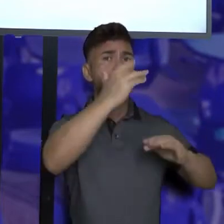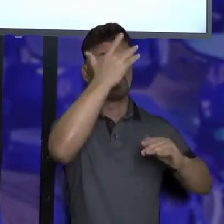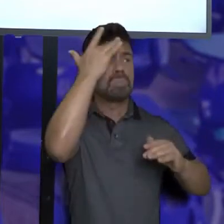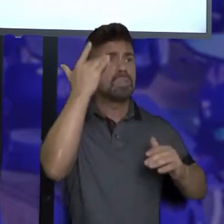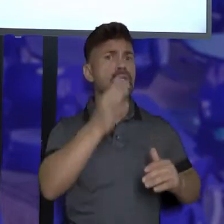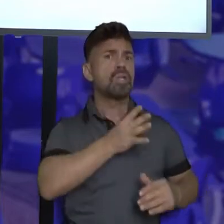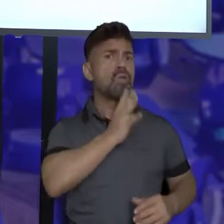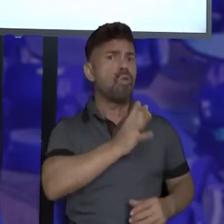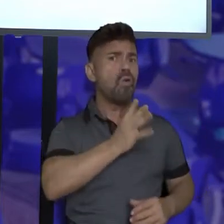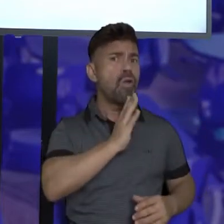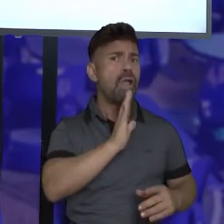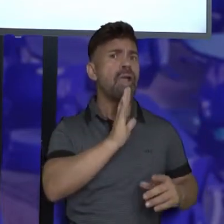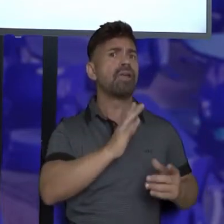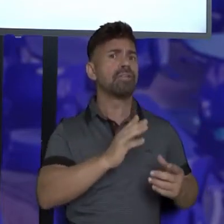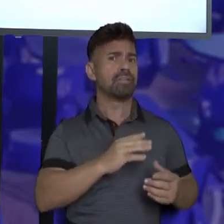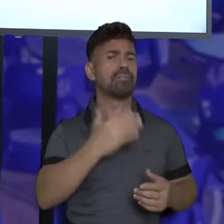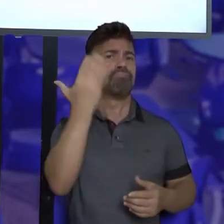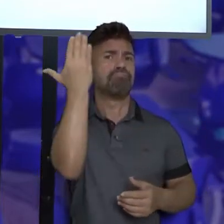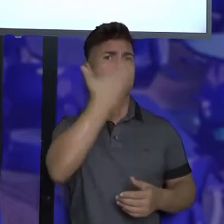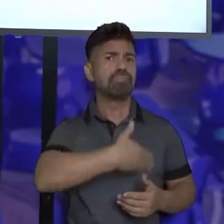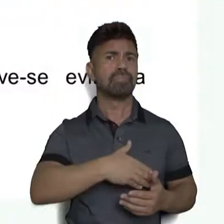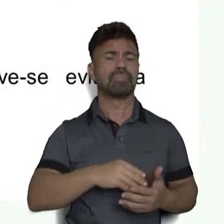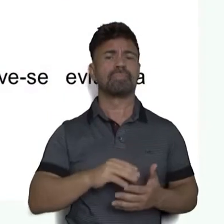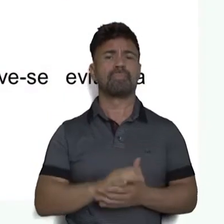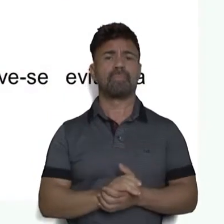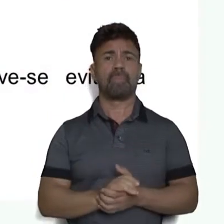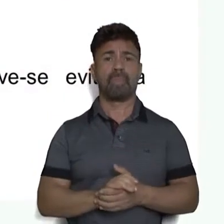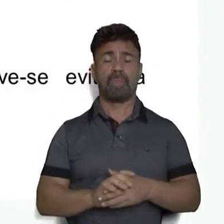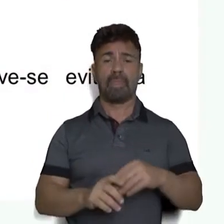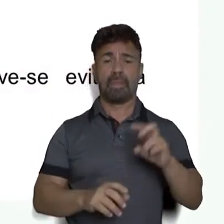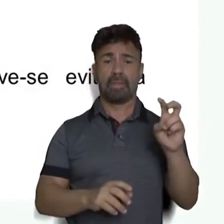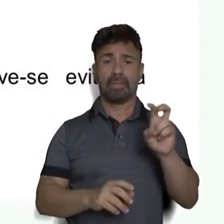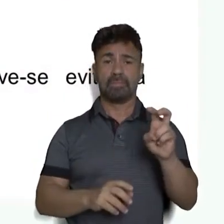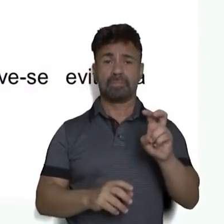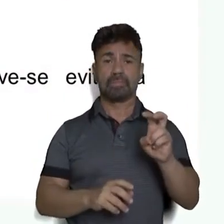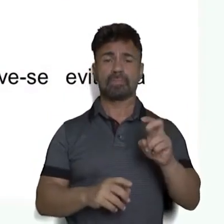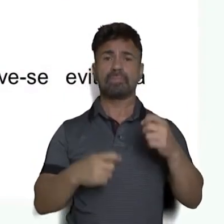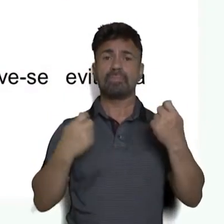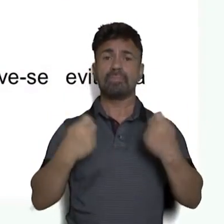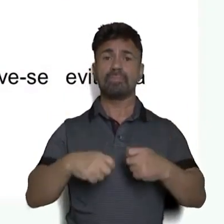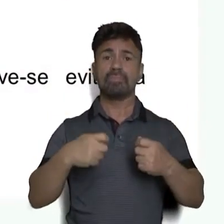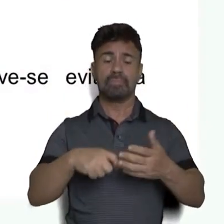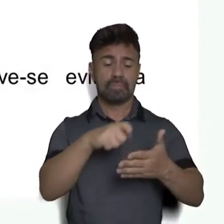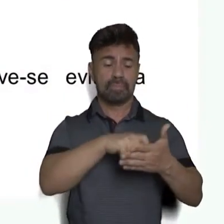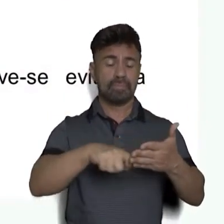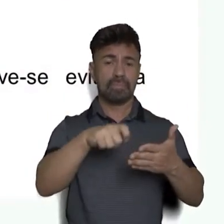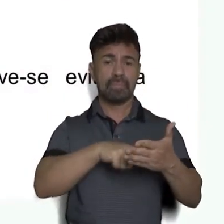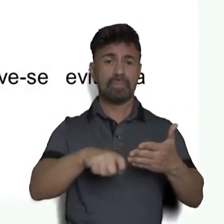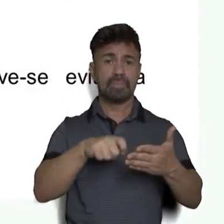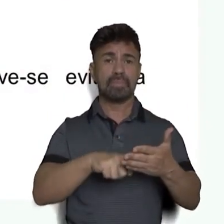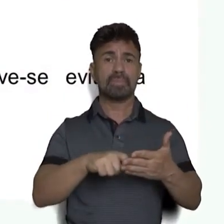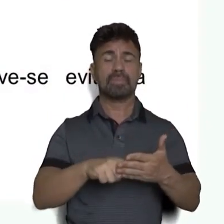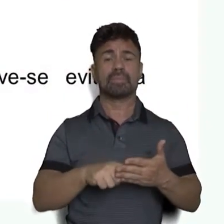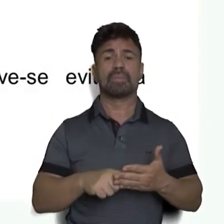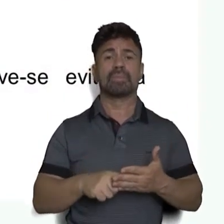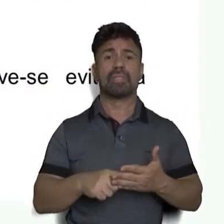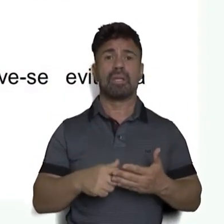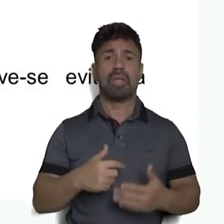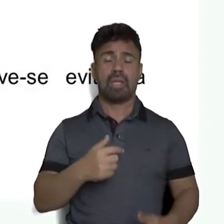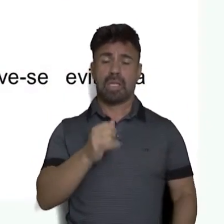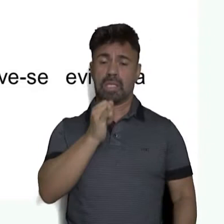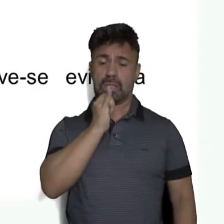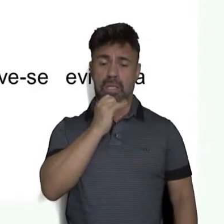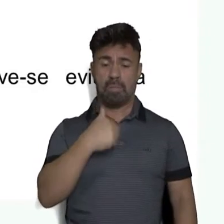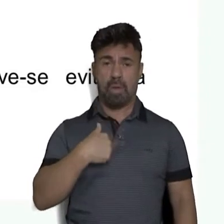fatos que comprovem o que você disse. A quinta dica. É necessário escrever impessoalmente. Você nunca vai escrever na